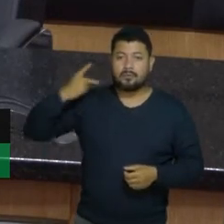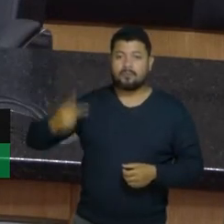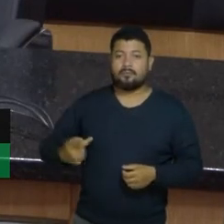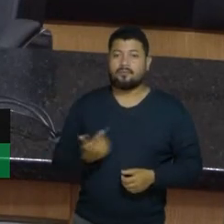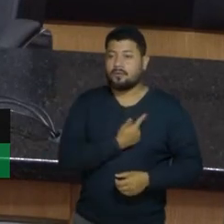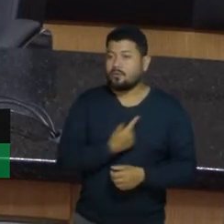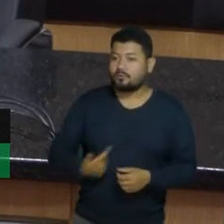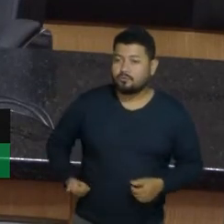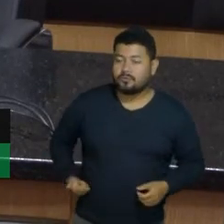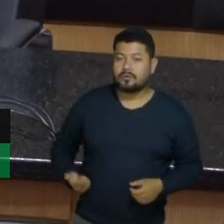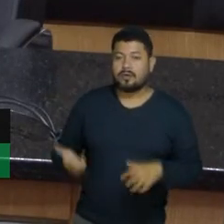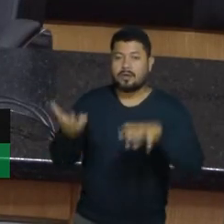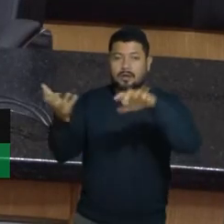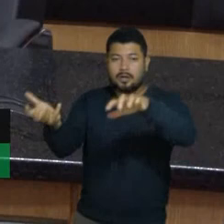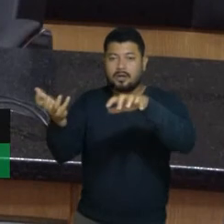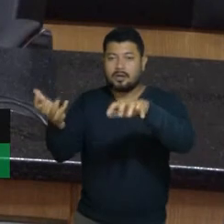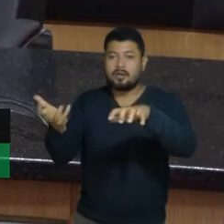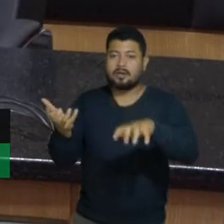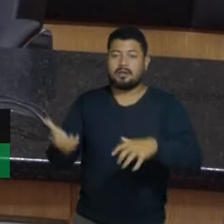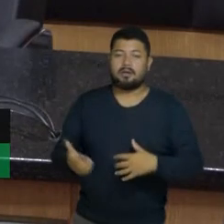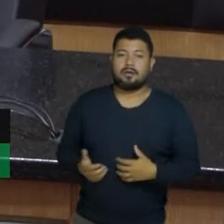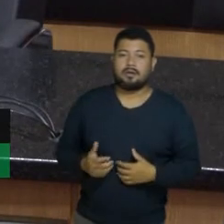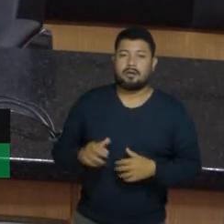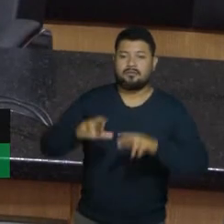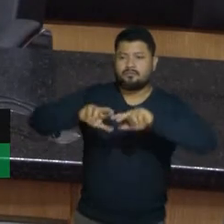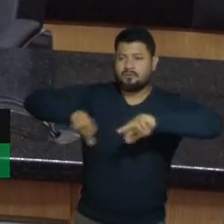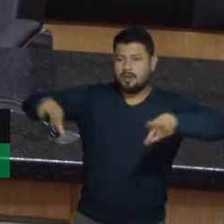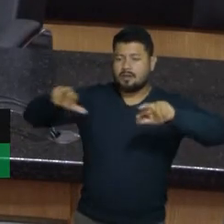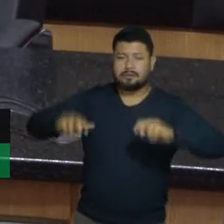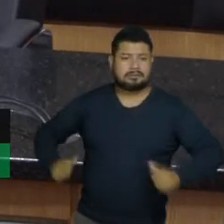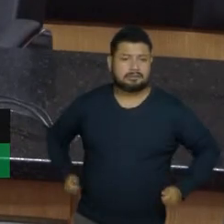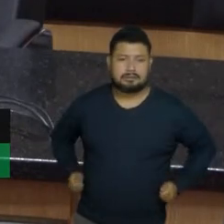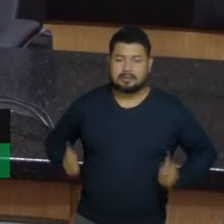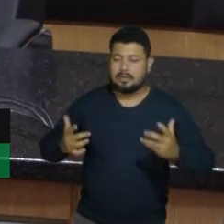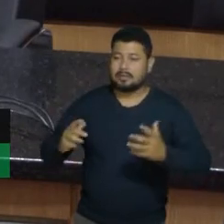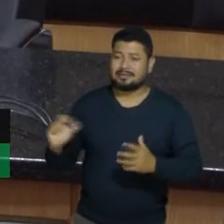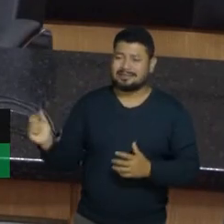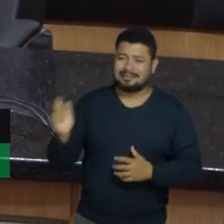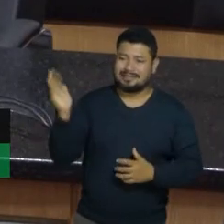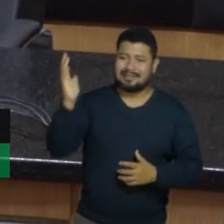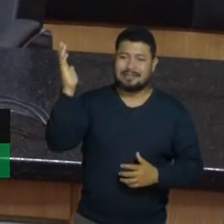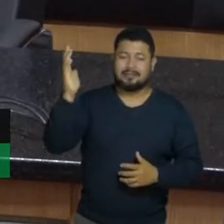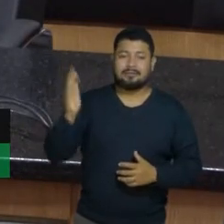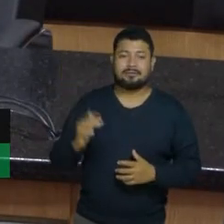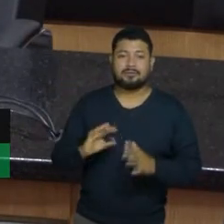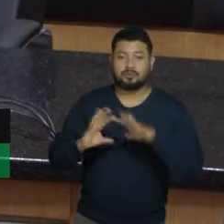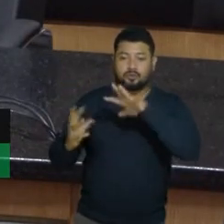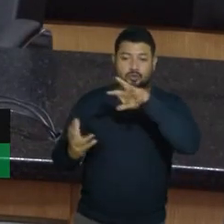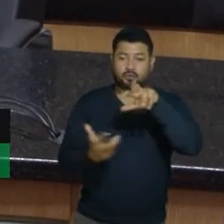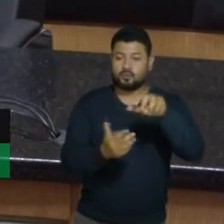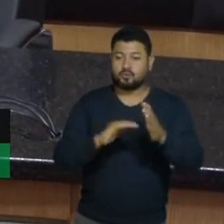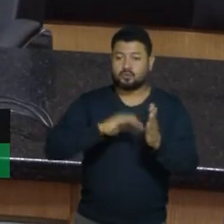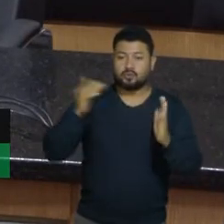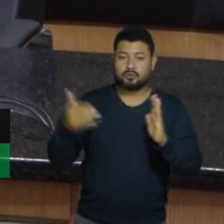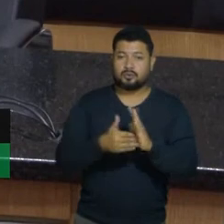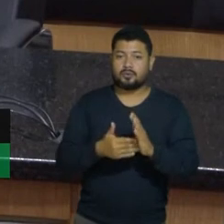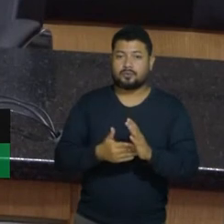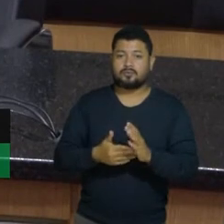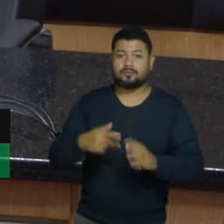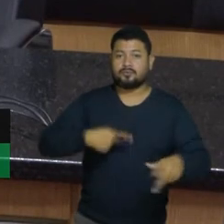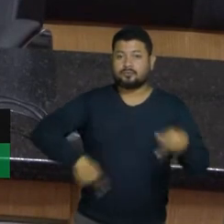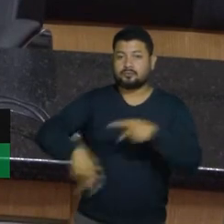Senado, nosso legislativo, um dos mais caros do mundo. Enquanto isso, o nosso povo segue pagando quase